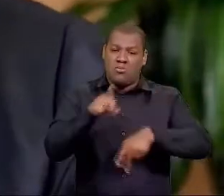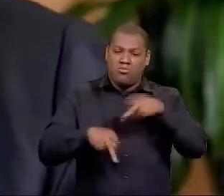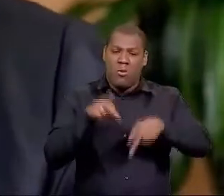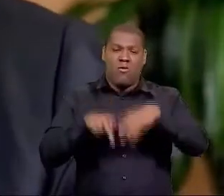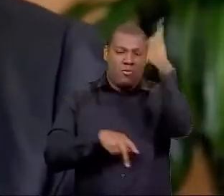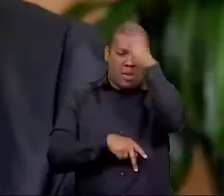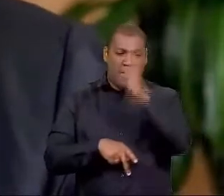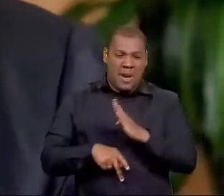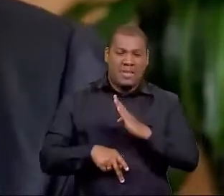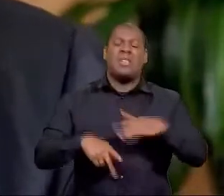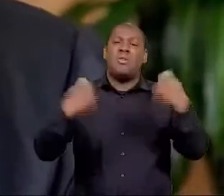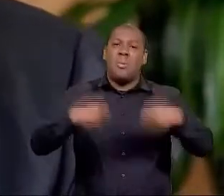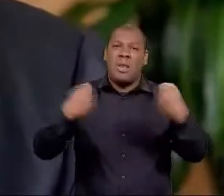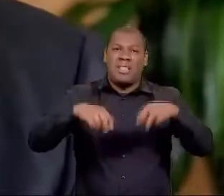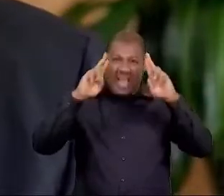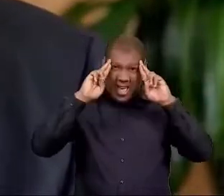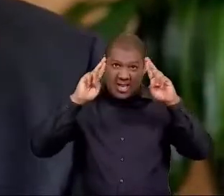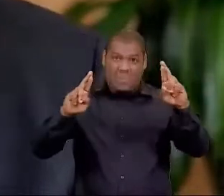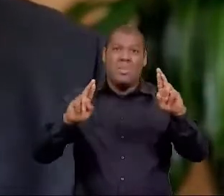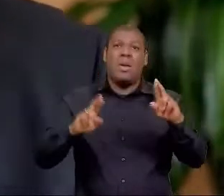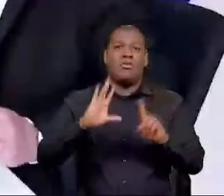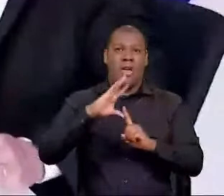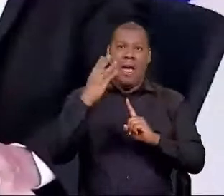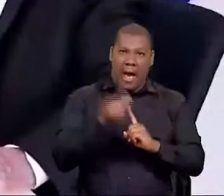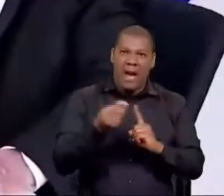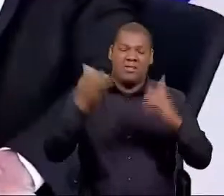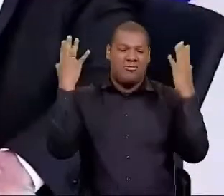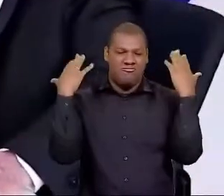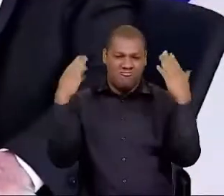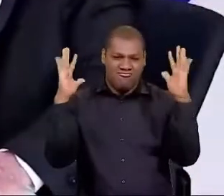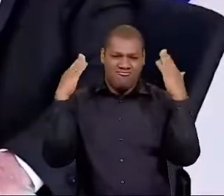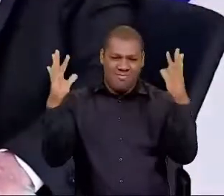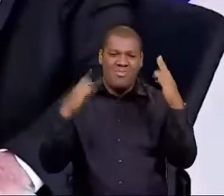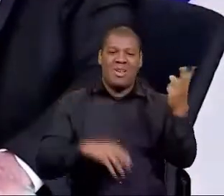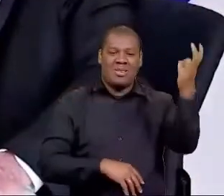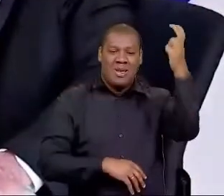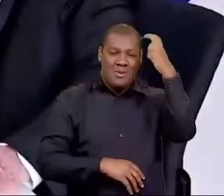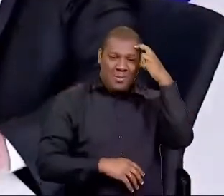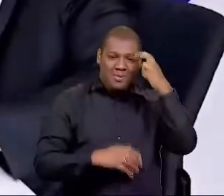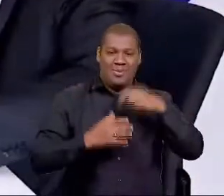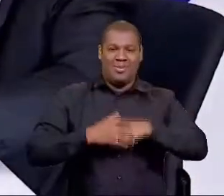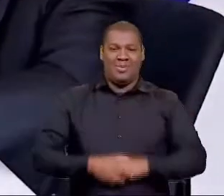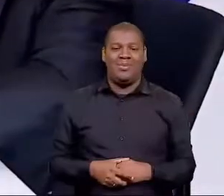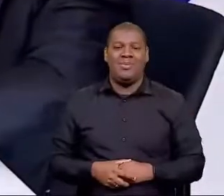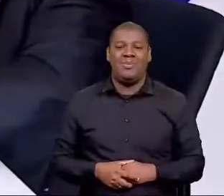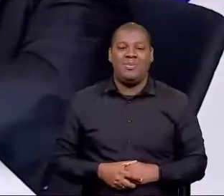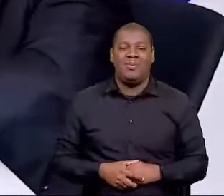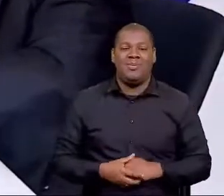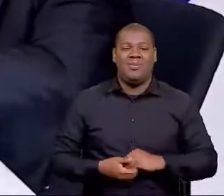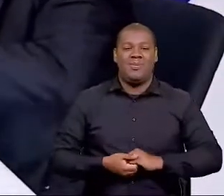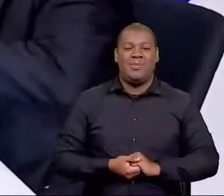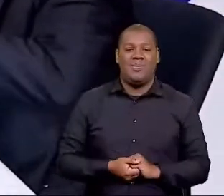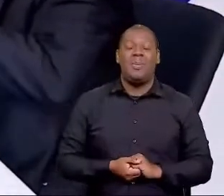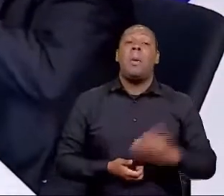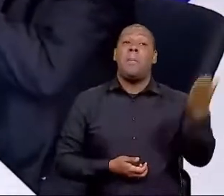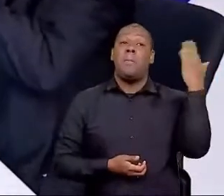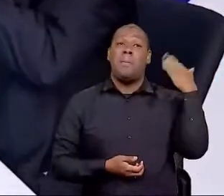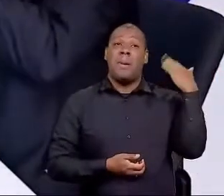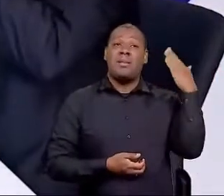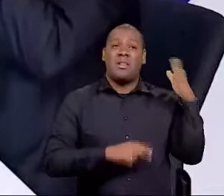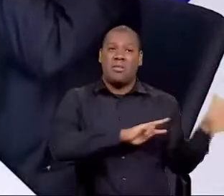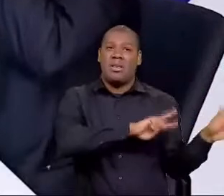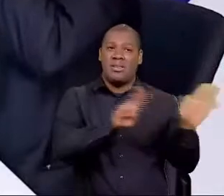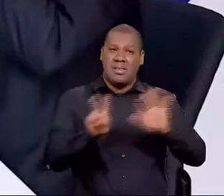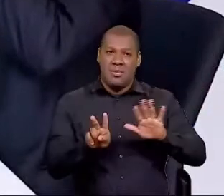cultura. Presidente, a gente está encerrando aqui, mas uma das coisas que o senhor fez semana passada foi ir no Congresso da UNE,